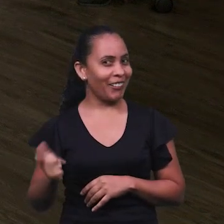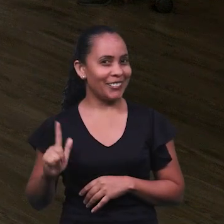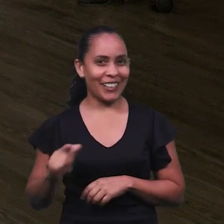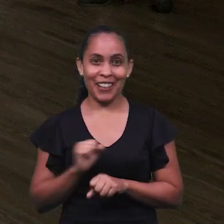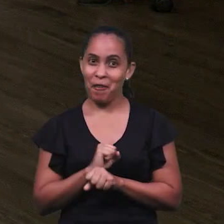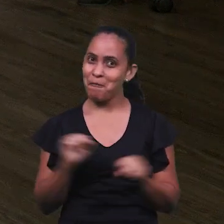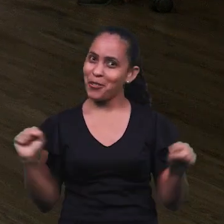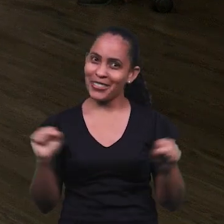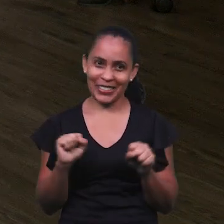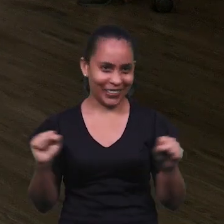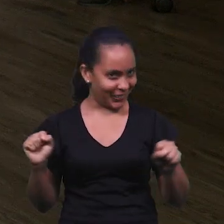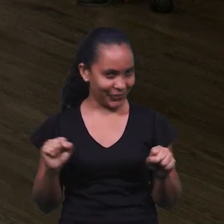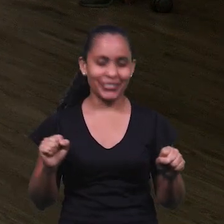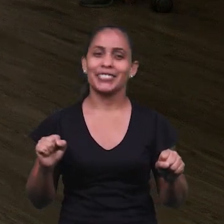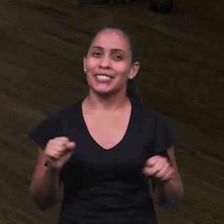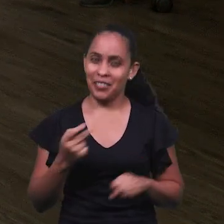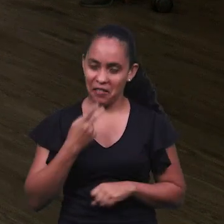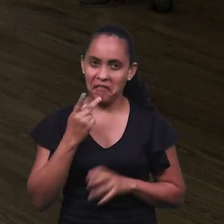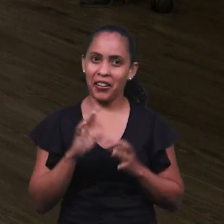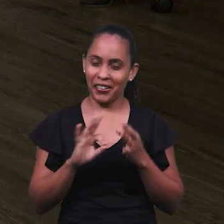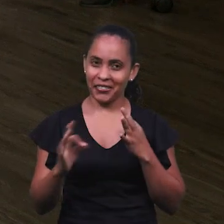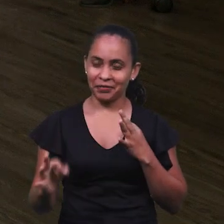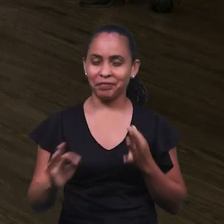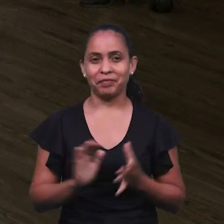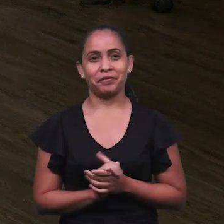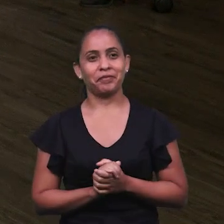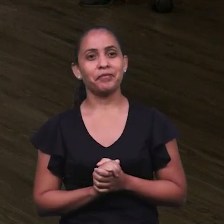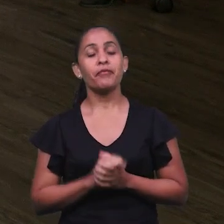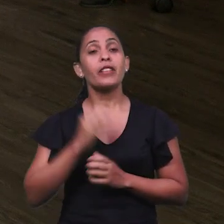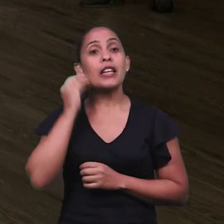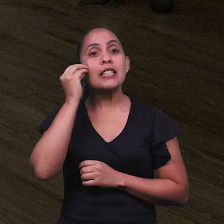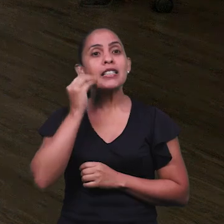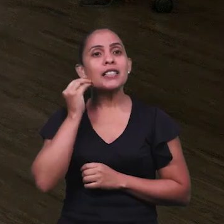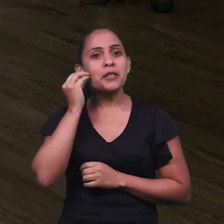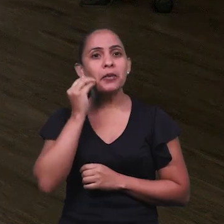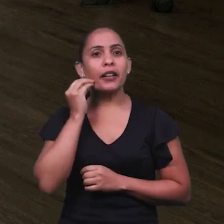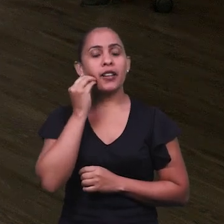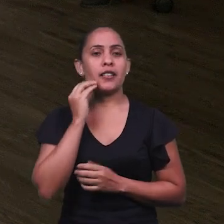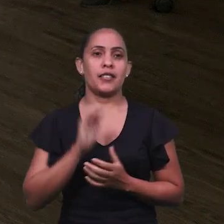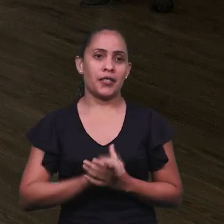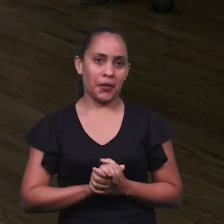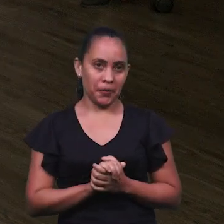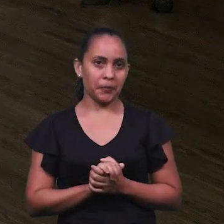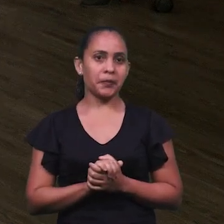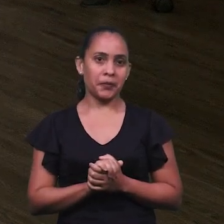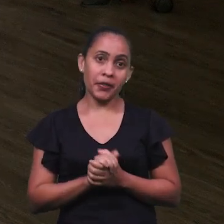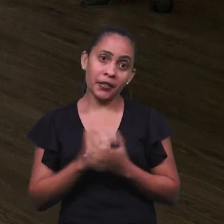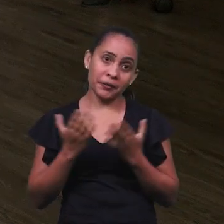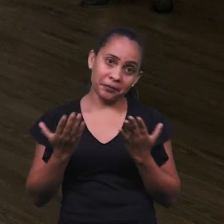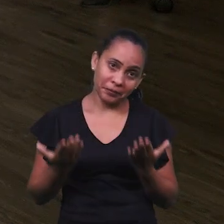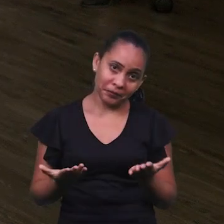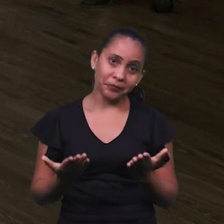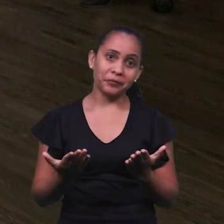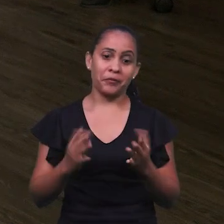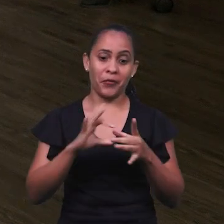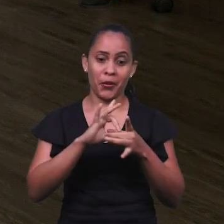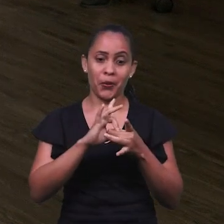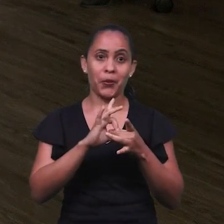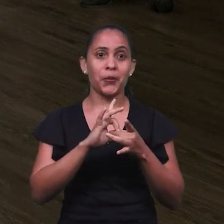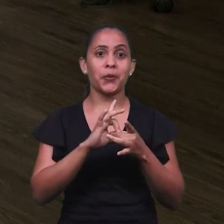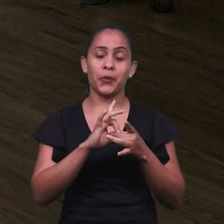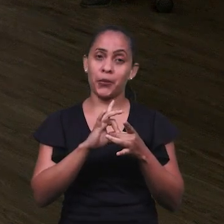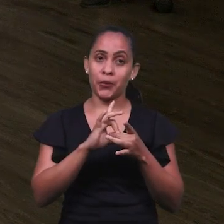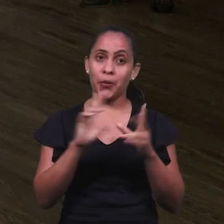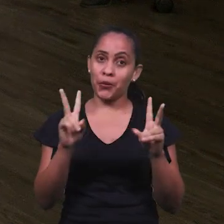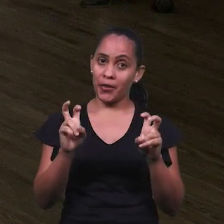estou impossível hoje. Né? Essa experiência, porque encaixa com essa nossa perspectiva do tema de